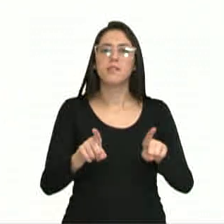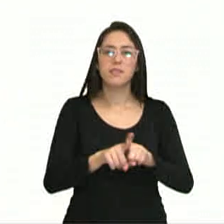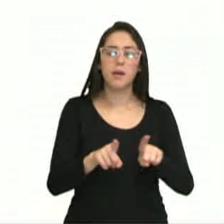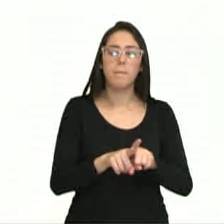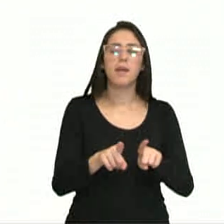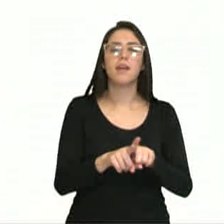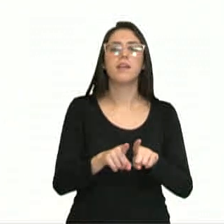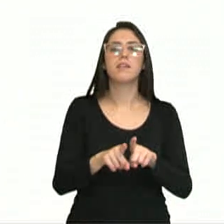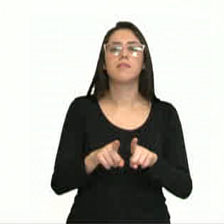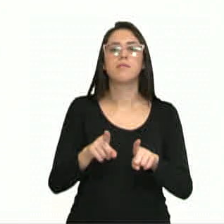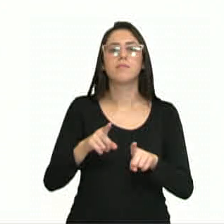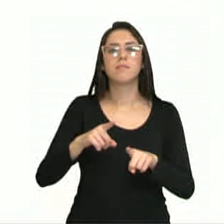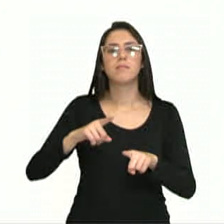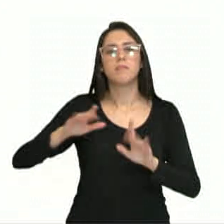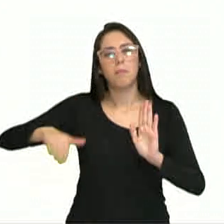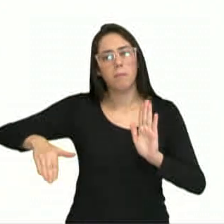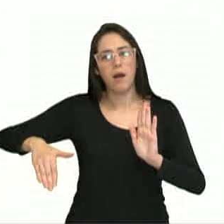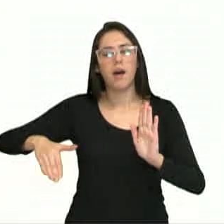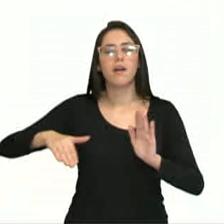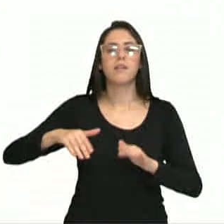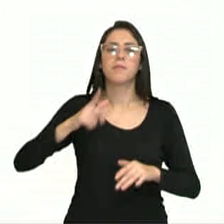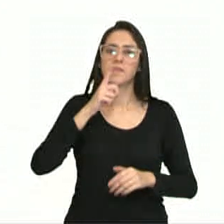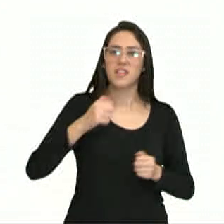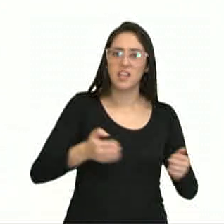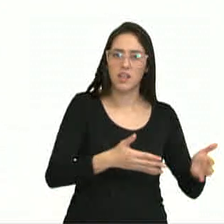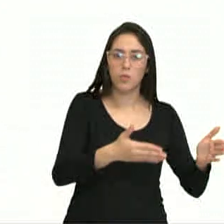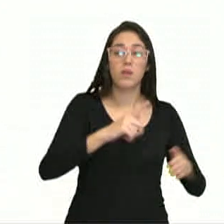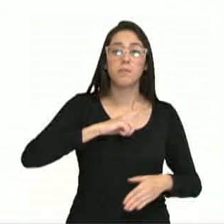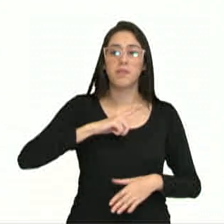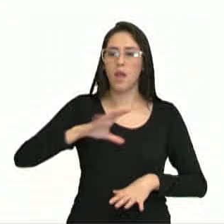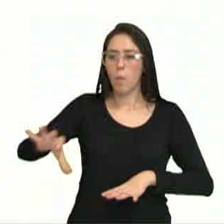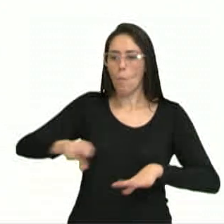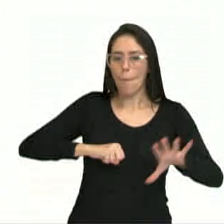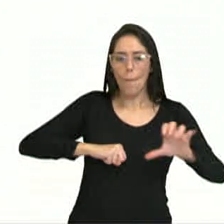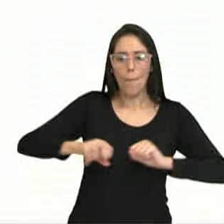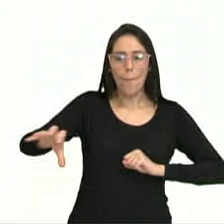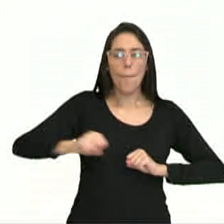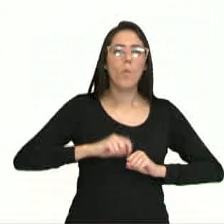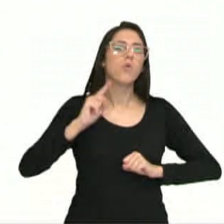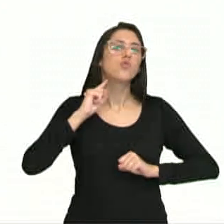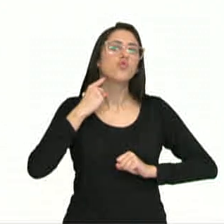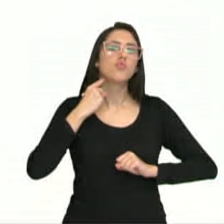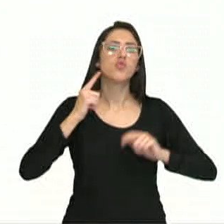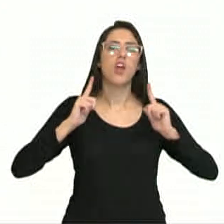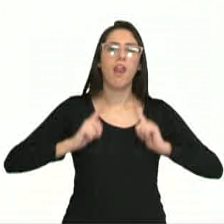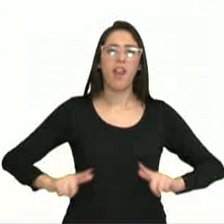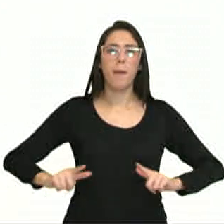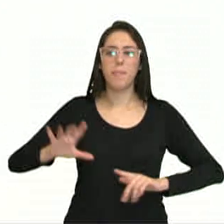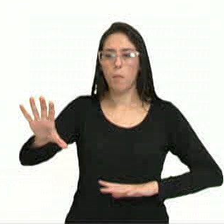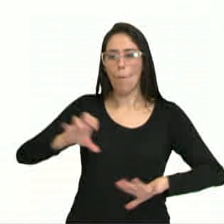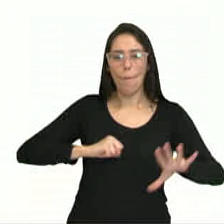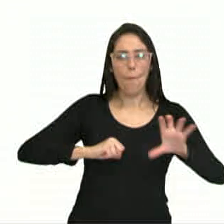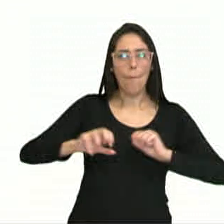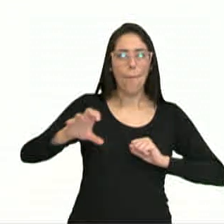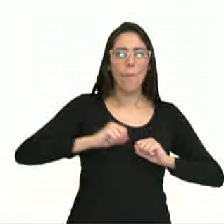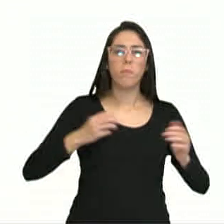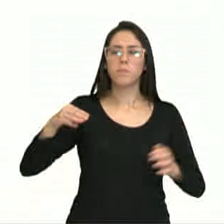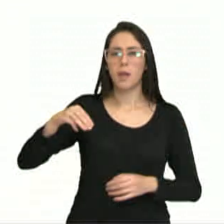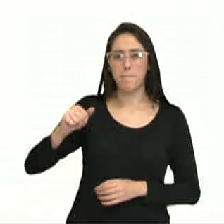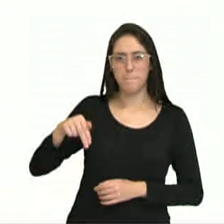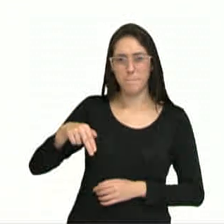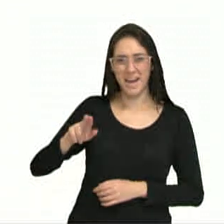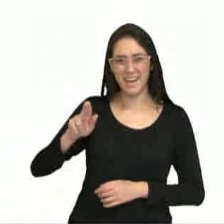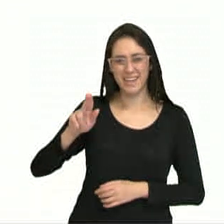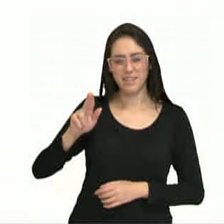é filtrar as impurezas que estão ali no rio e no mar. Então, quando fala assim, ai, que mangue fedido, tem